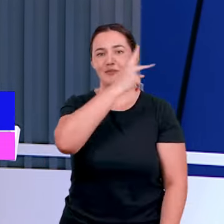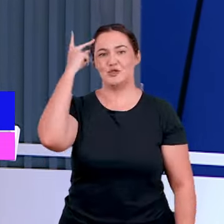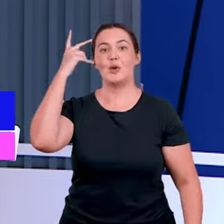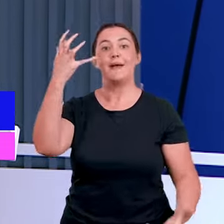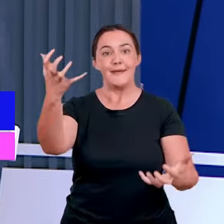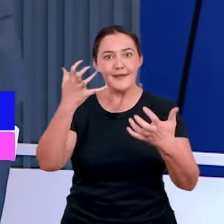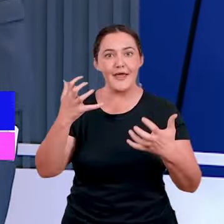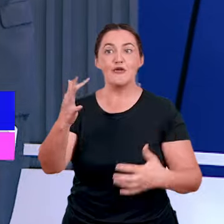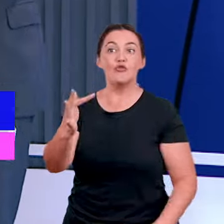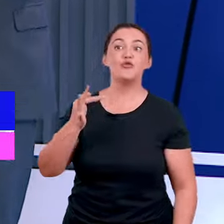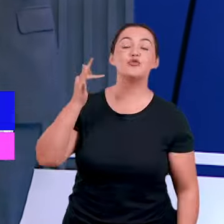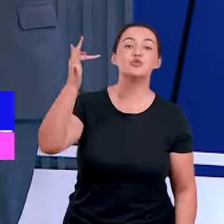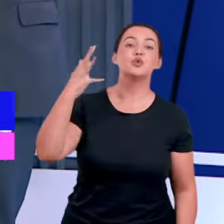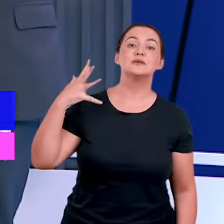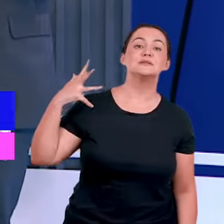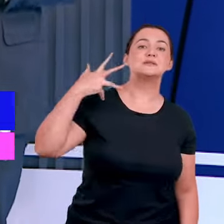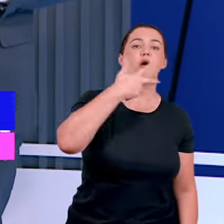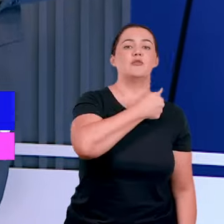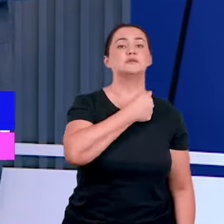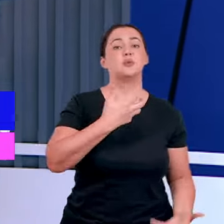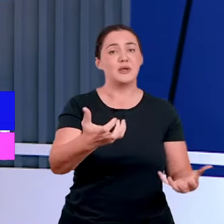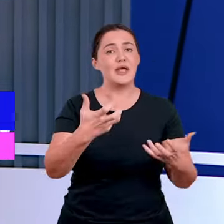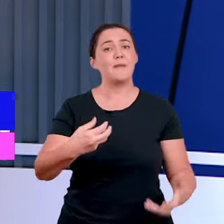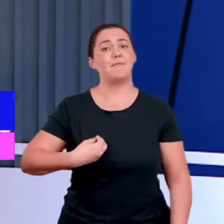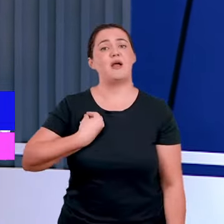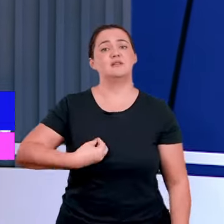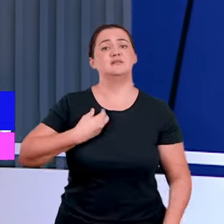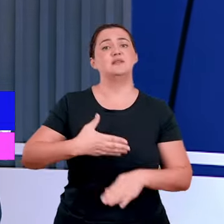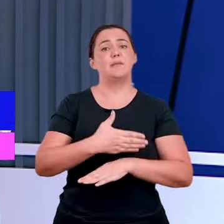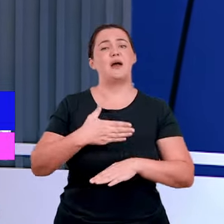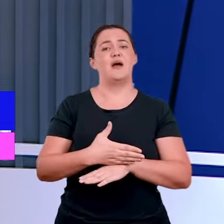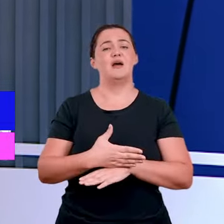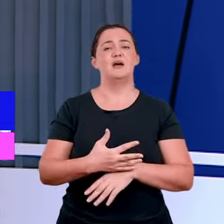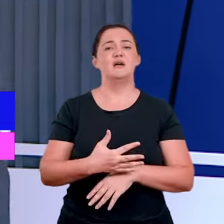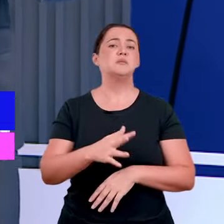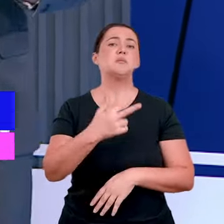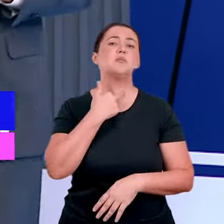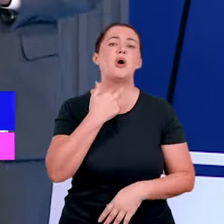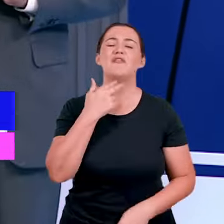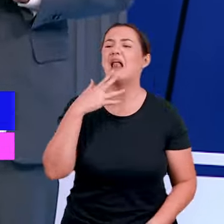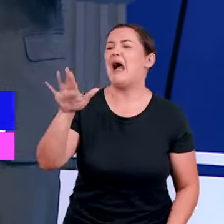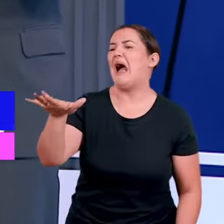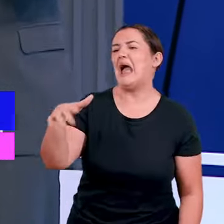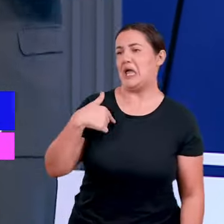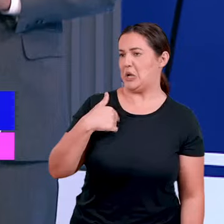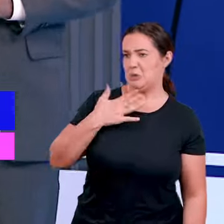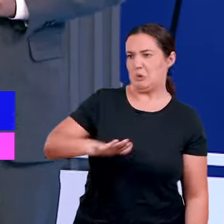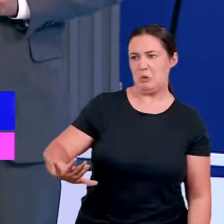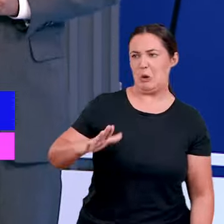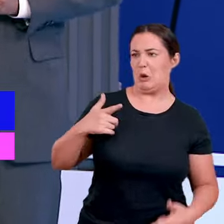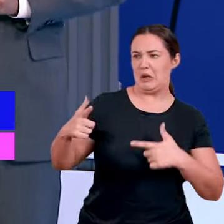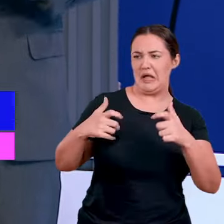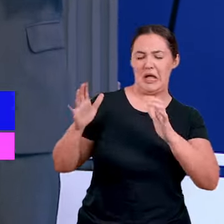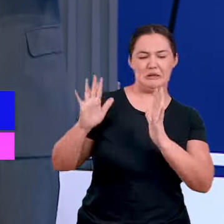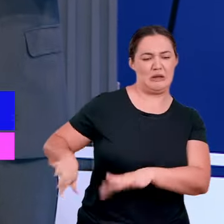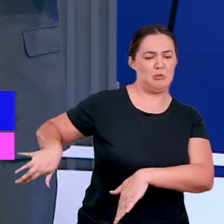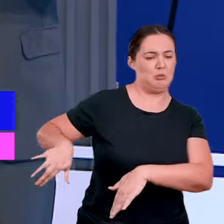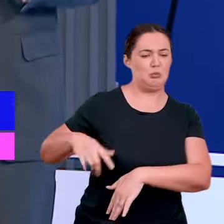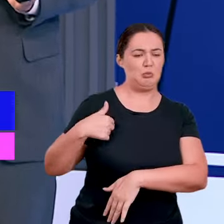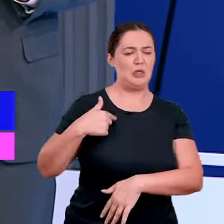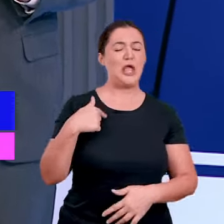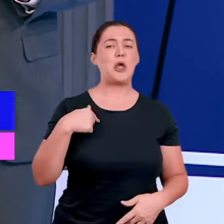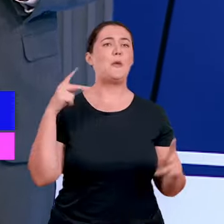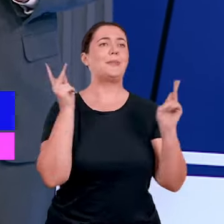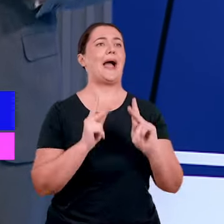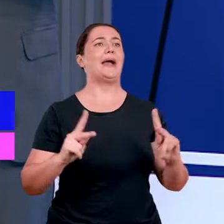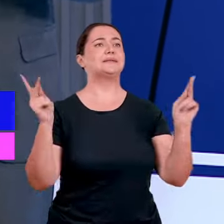aqueles que querem a salvação precisam participar. Então você não pode dizer para mim assim, pastor, eu sou uma pessoa muito pacífica, eu não quero